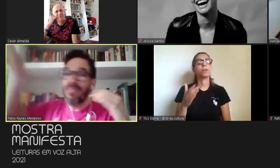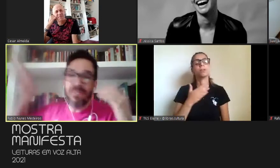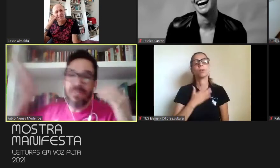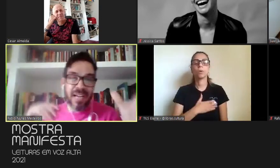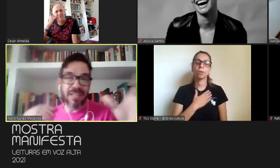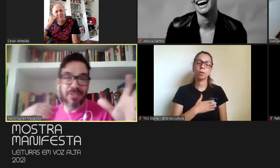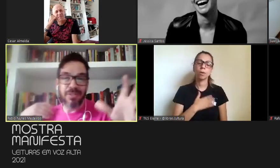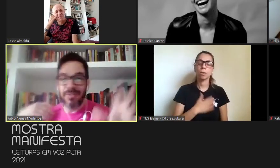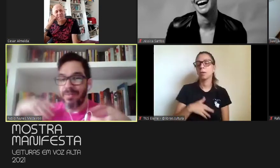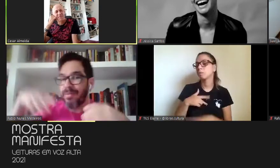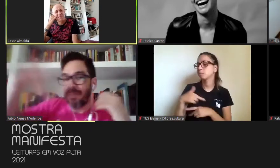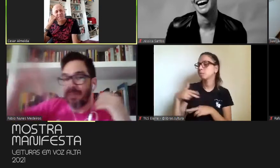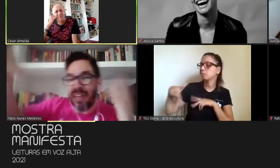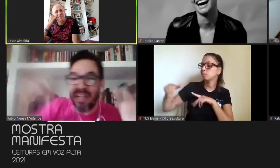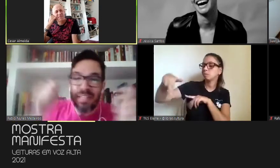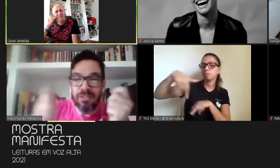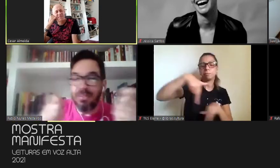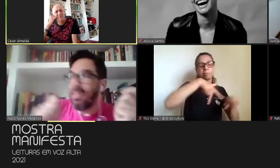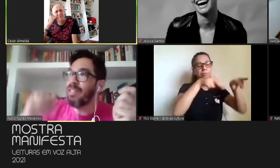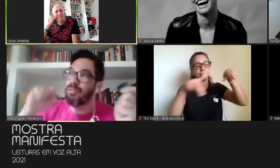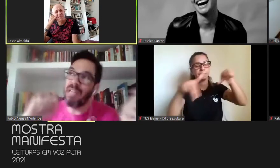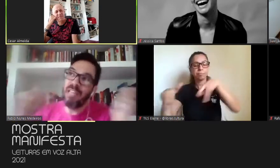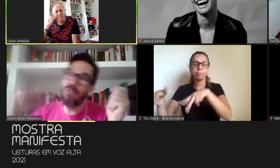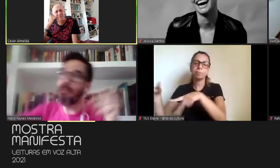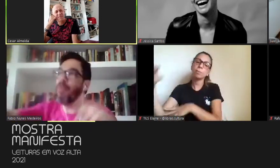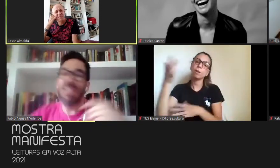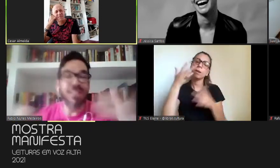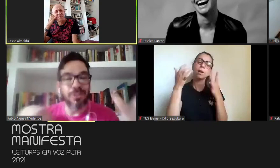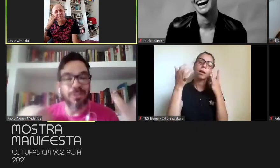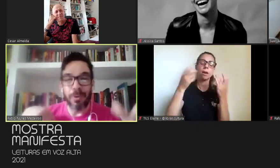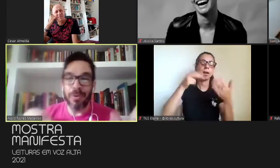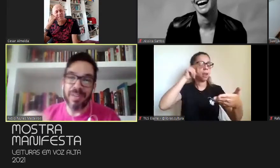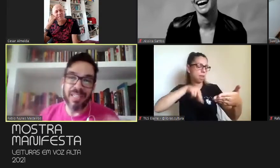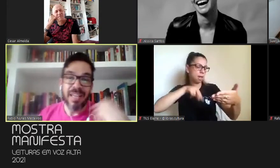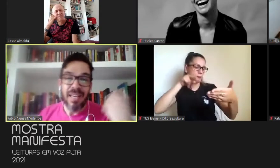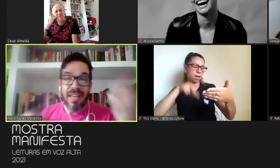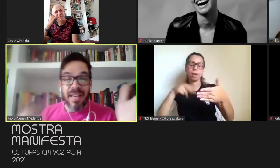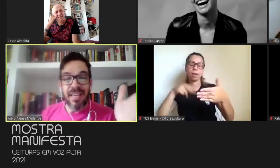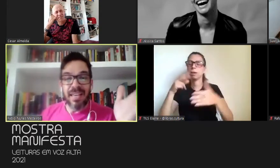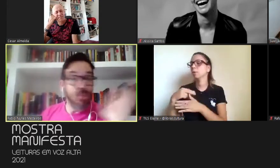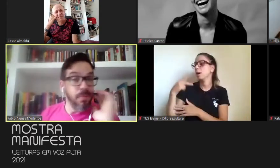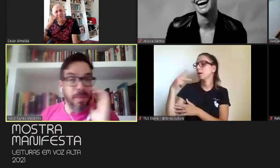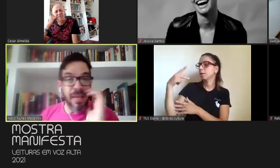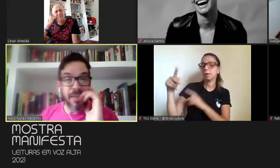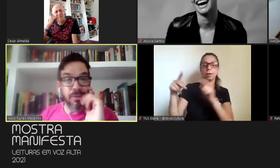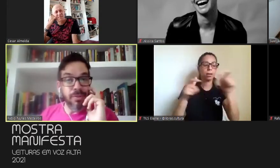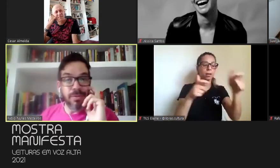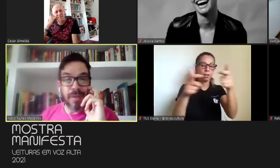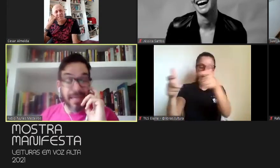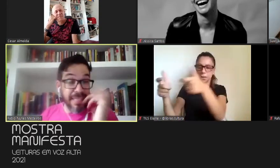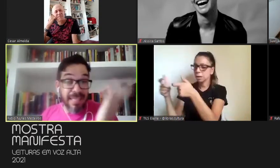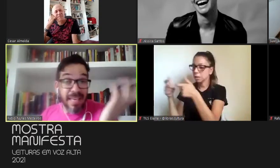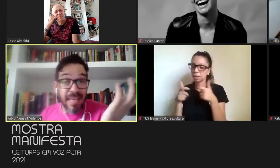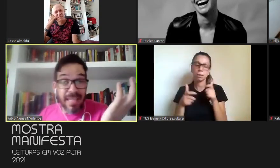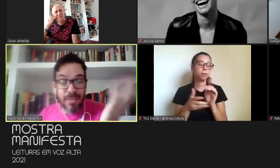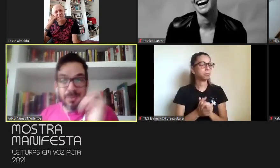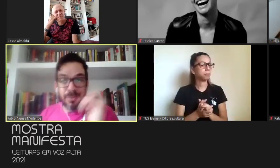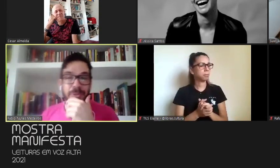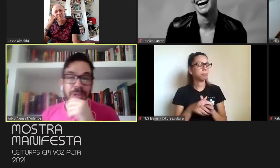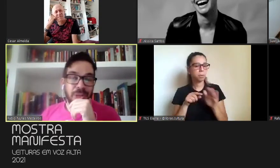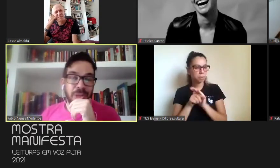andando no teatro, falando o texto, lendo um pouco ali, outro pouco ali, e tudo bem, tudo.